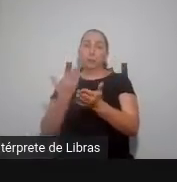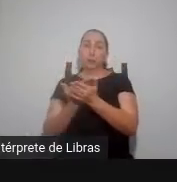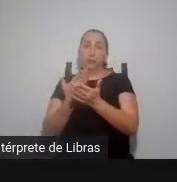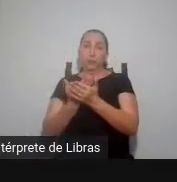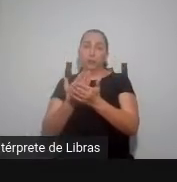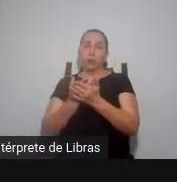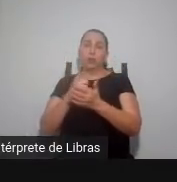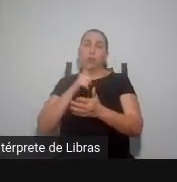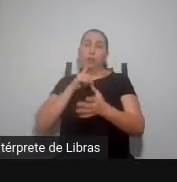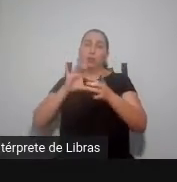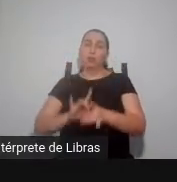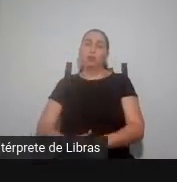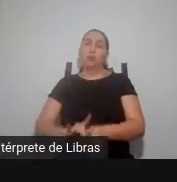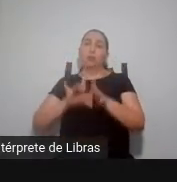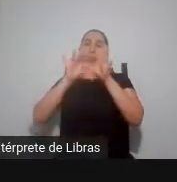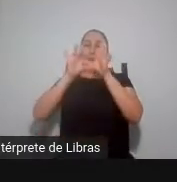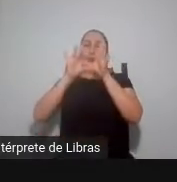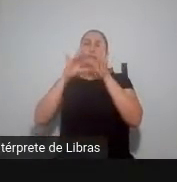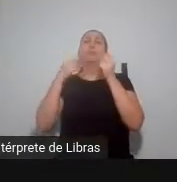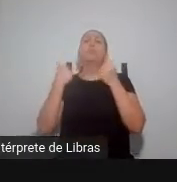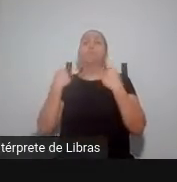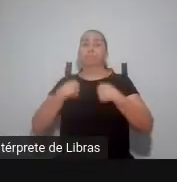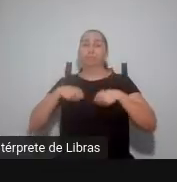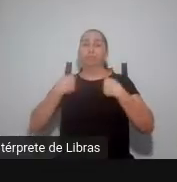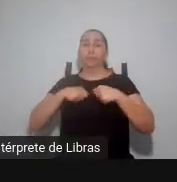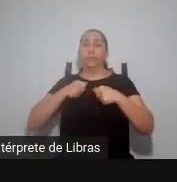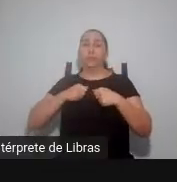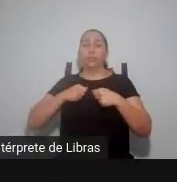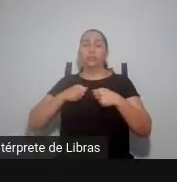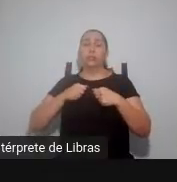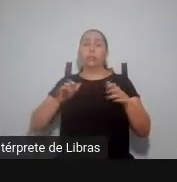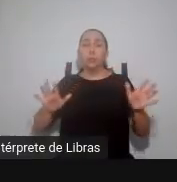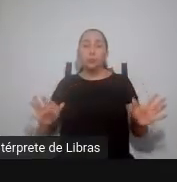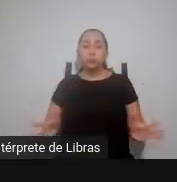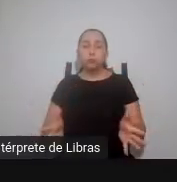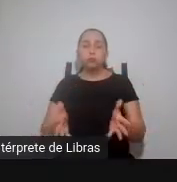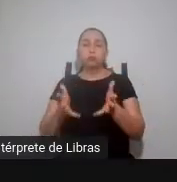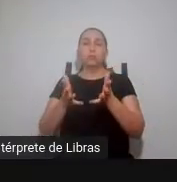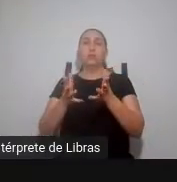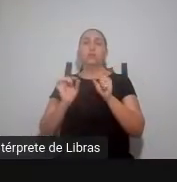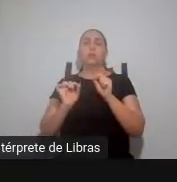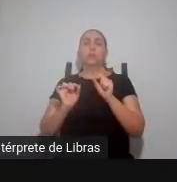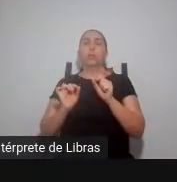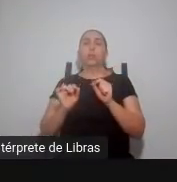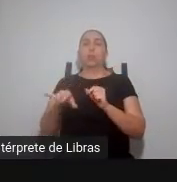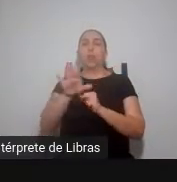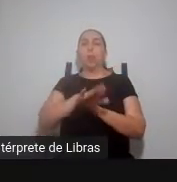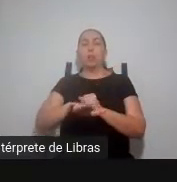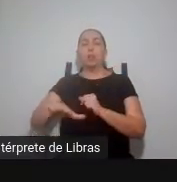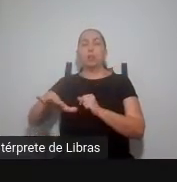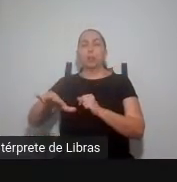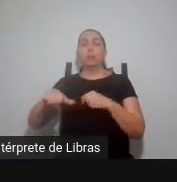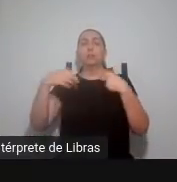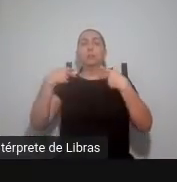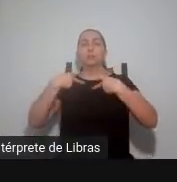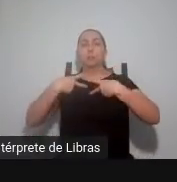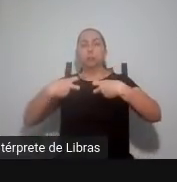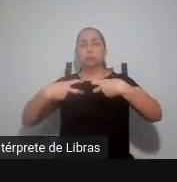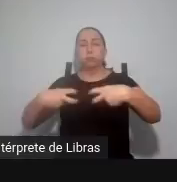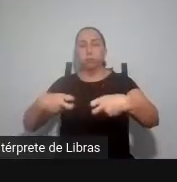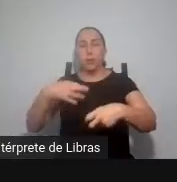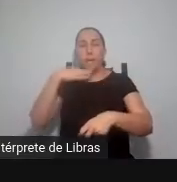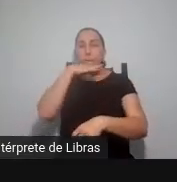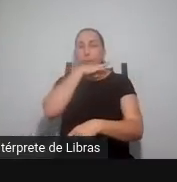elas precisam favorecer que o menino, de fato, ele tenha a percepção de que a escola continua com